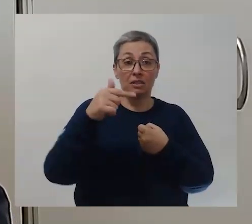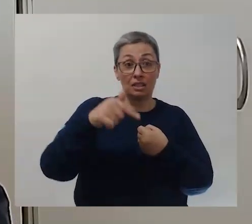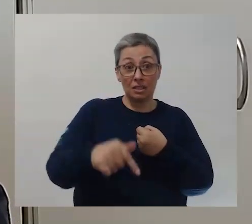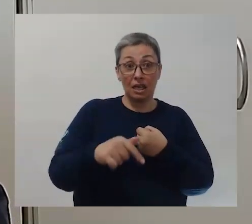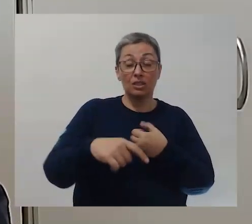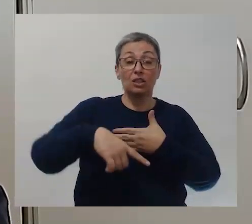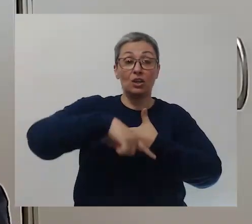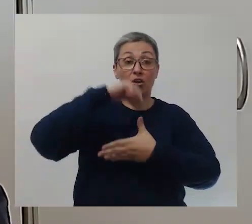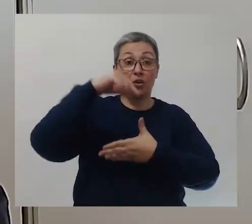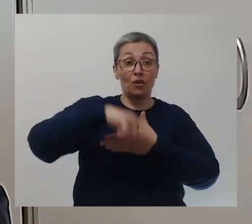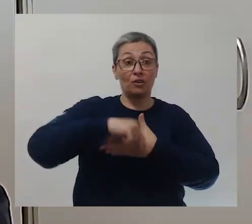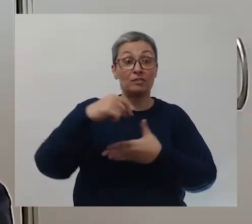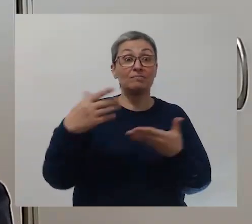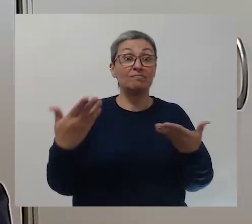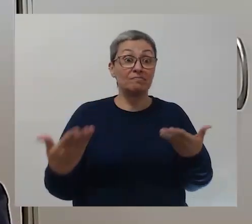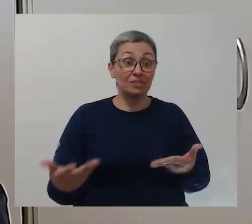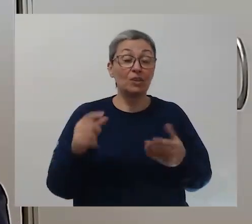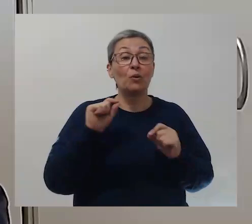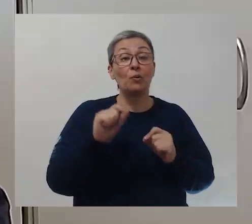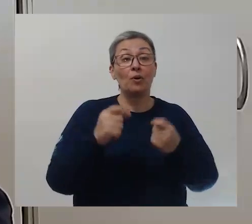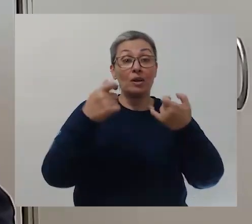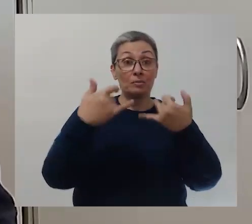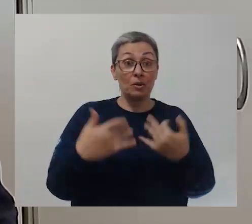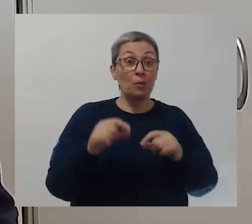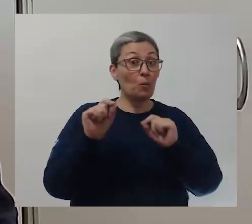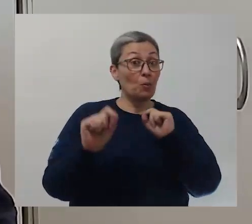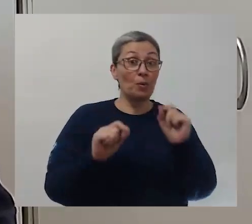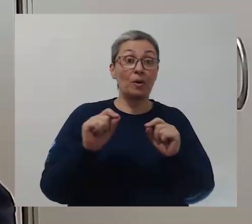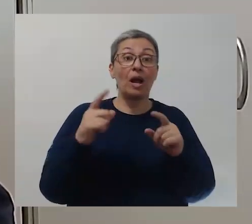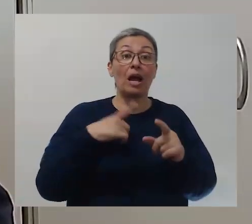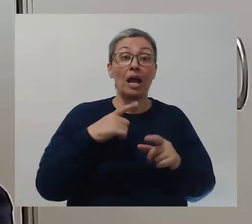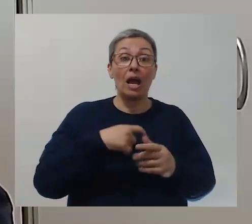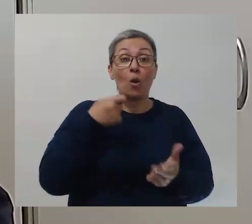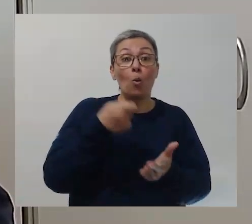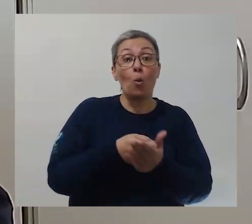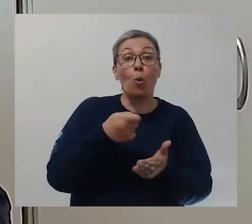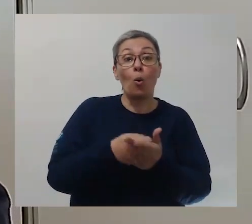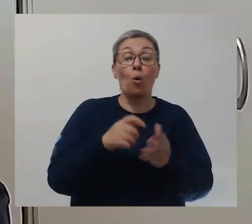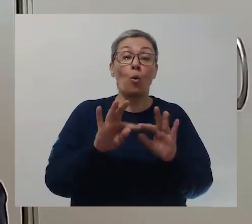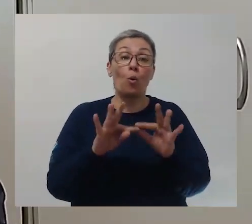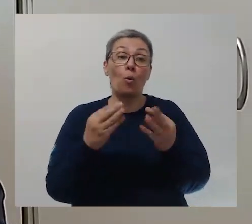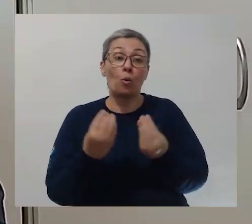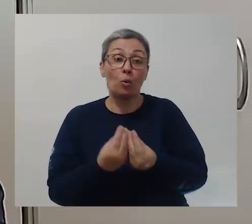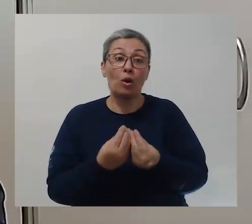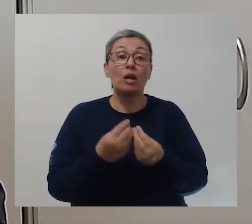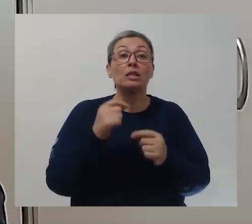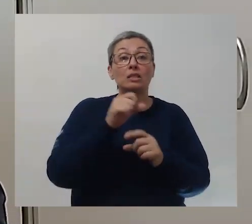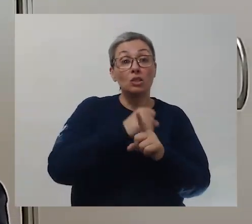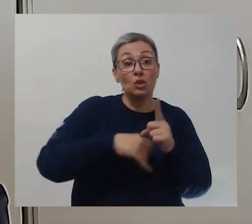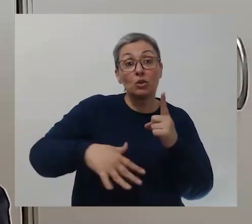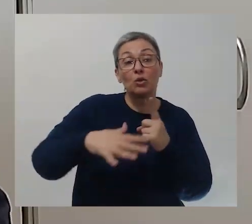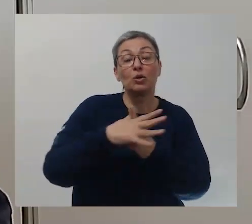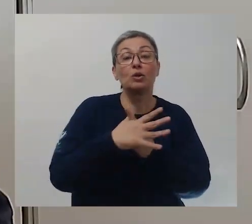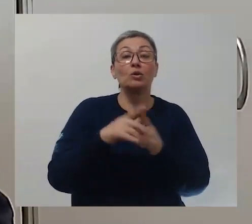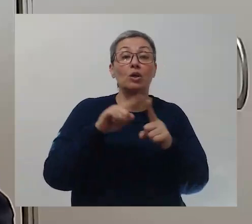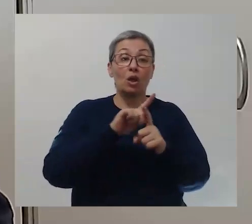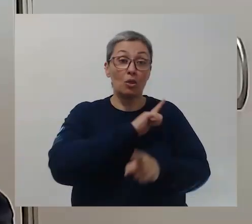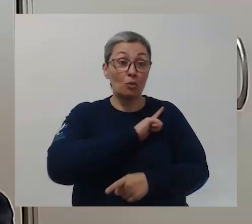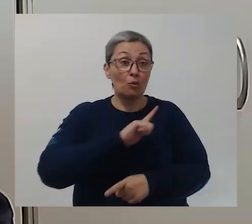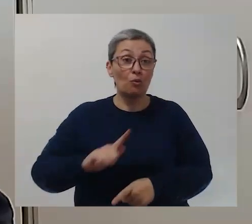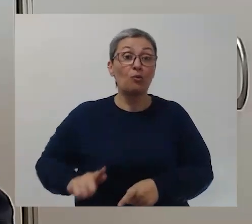da Constituição Federal, que diz: é dever da família, da sociedade e